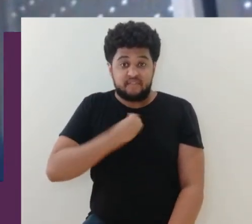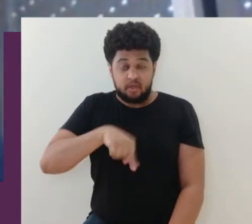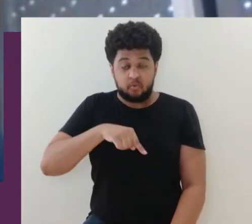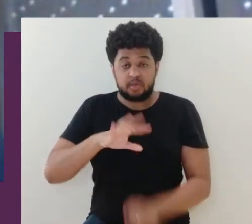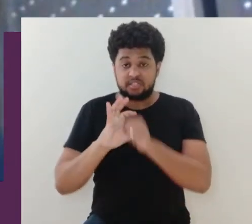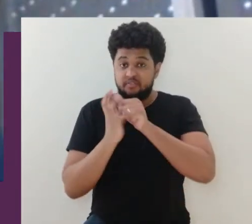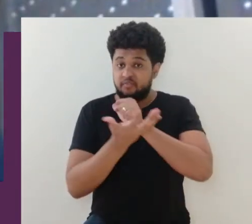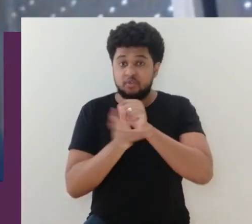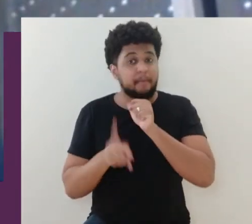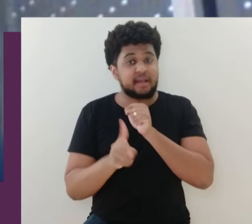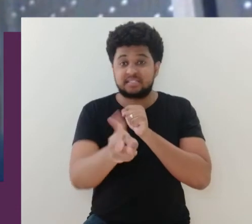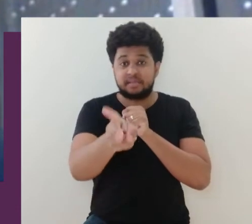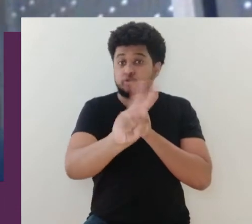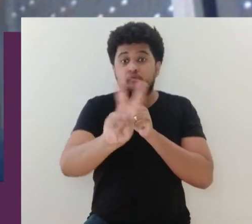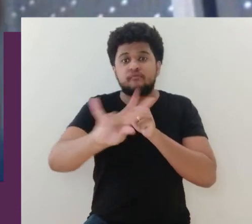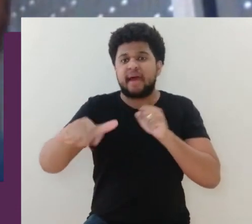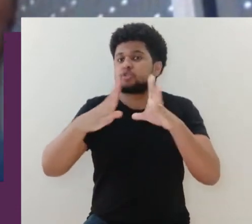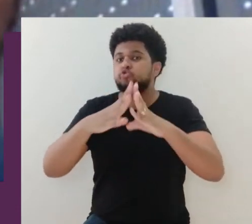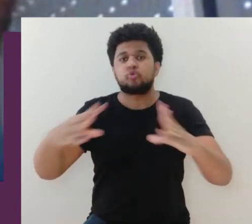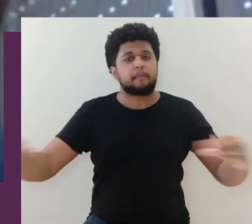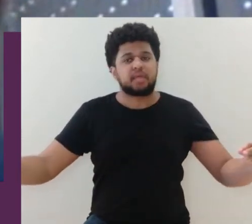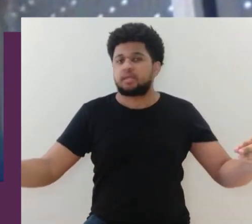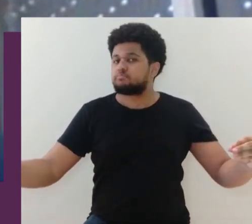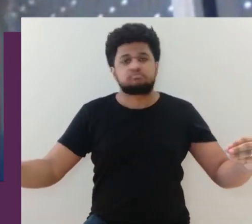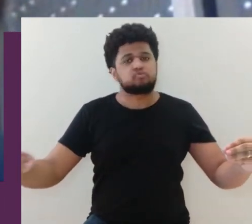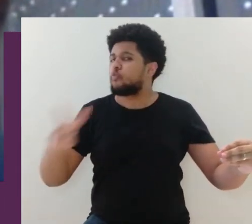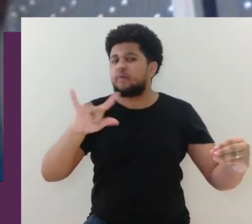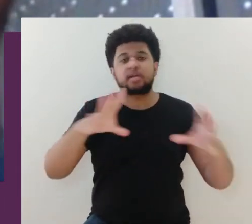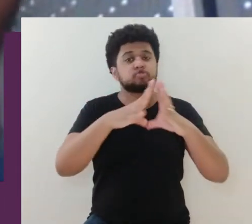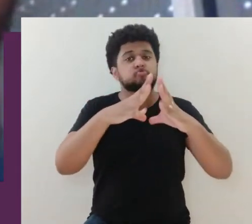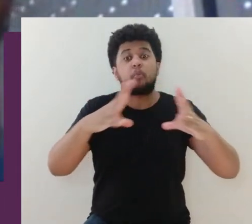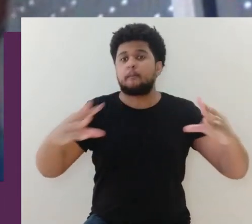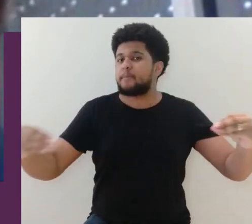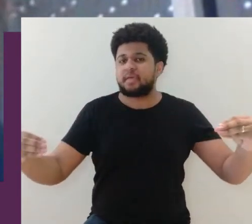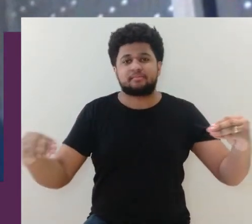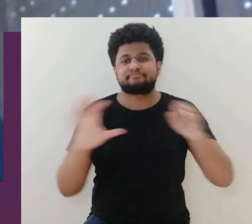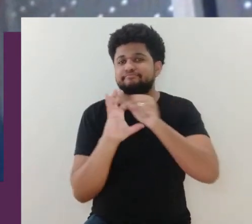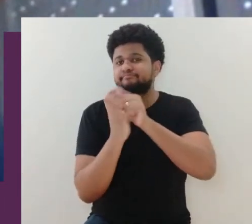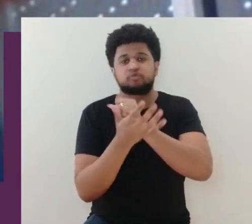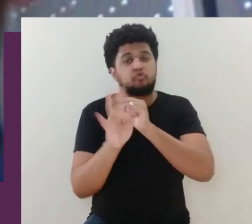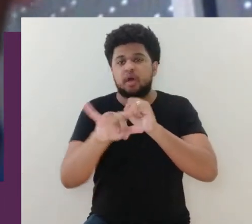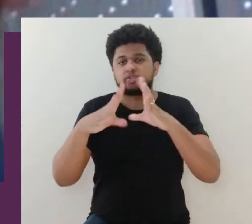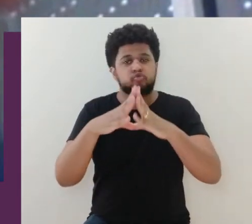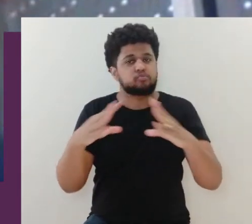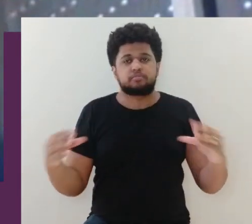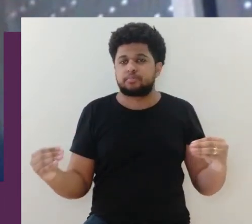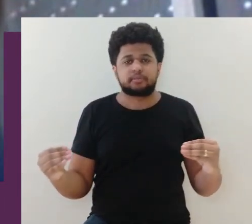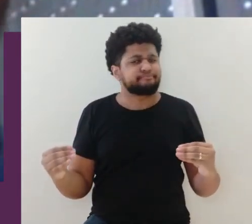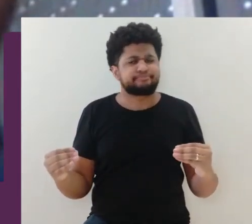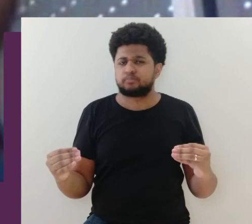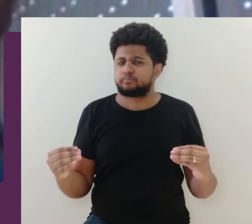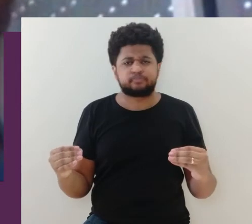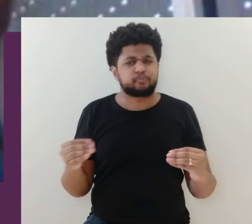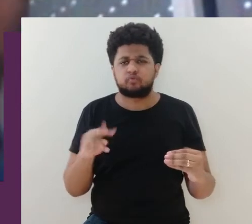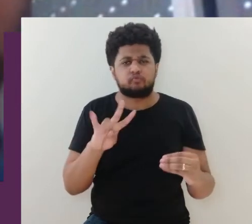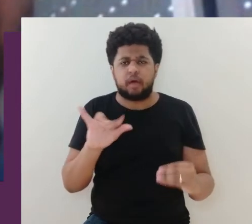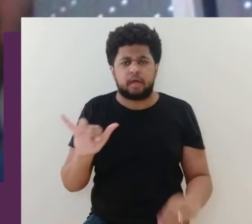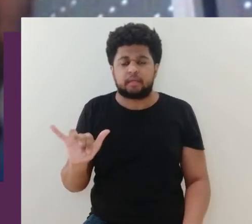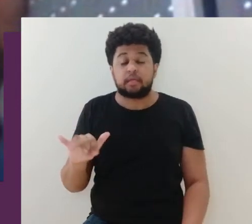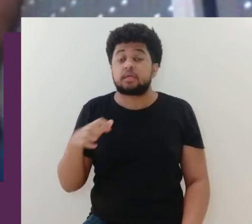vírus para sempre. Ele não vai ser extinto. A gente não vai conseguir erradicar a Covid-19 do planeta. Isso está fora de